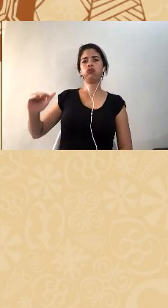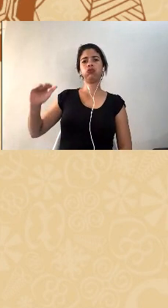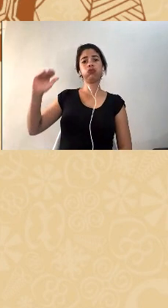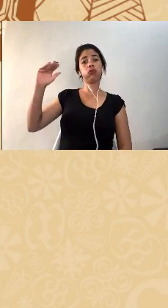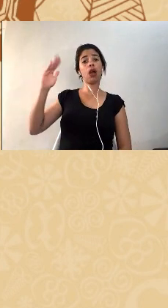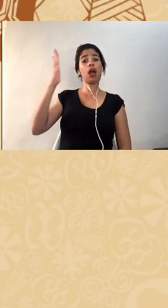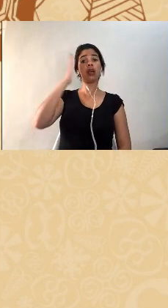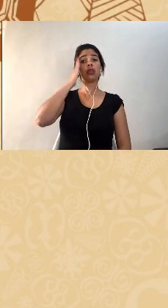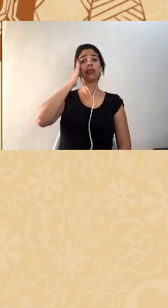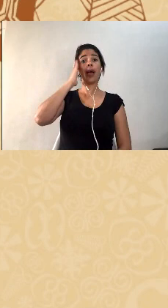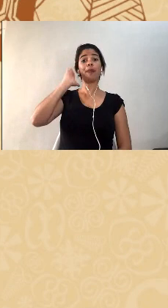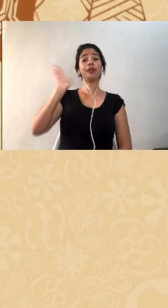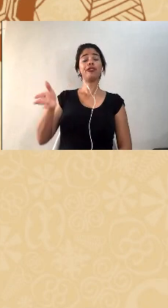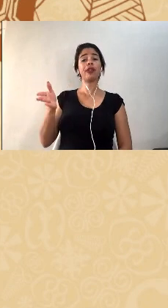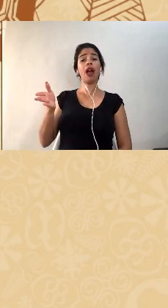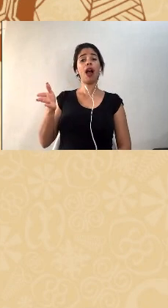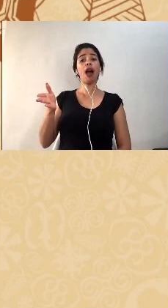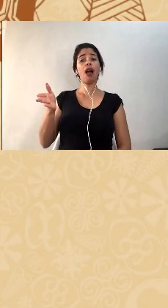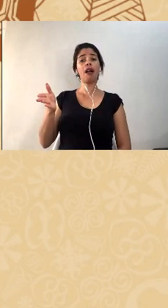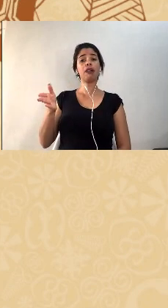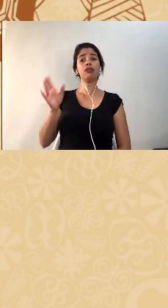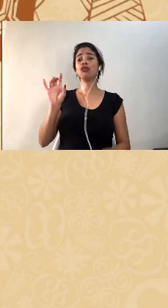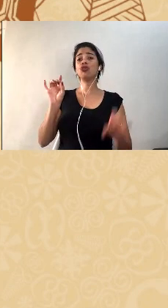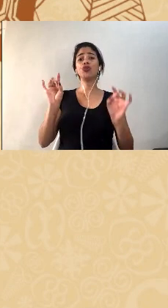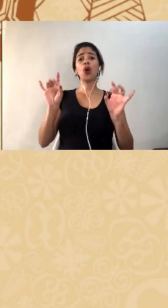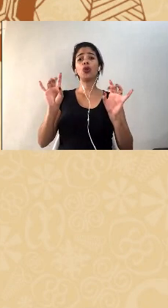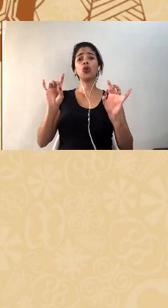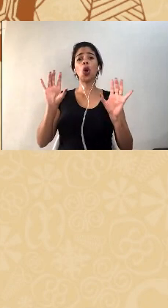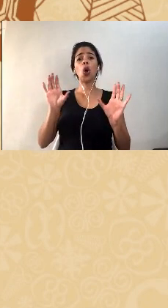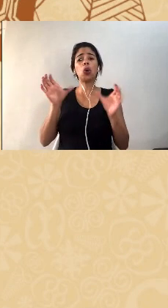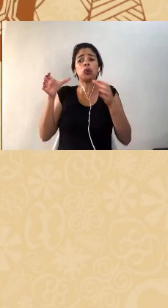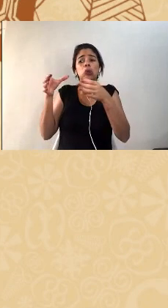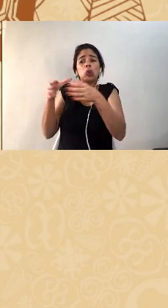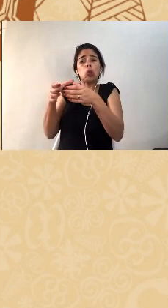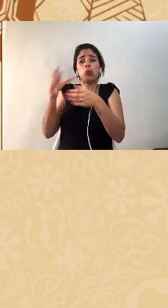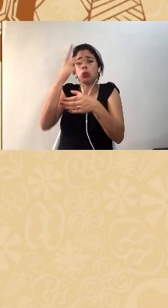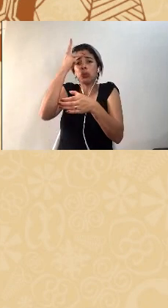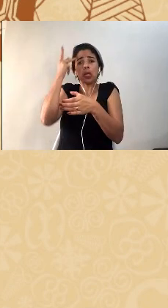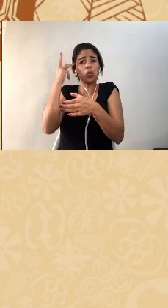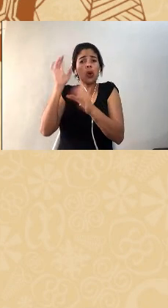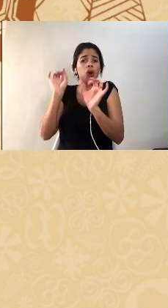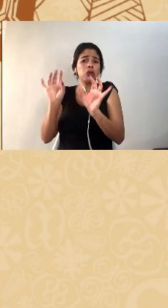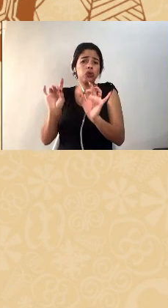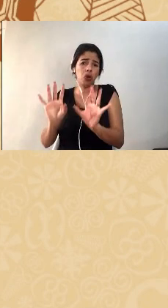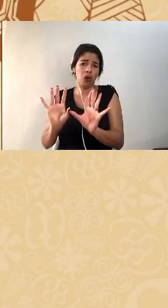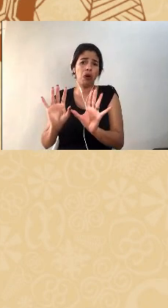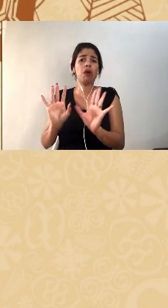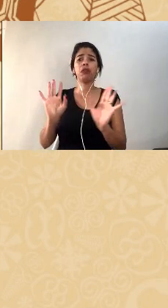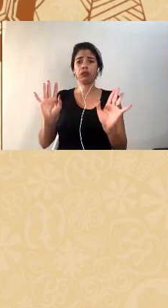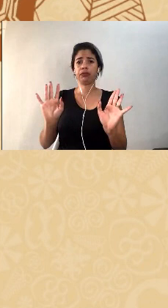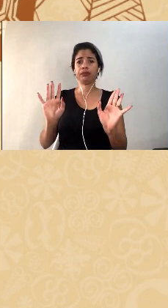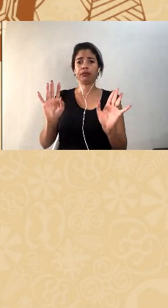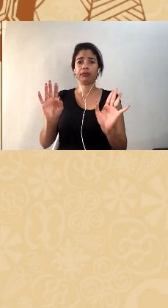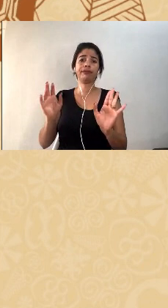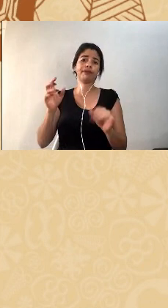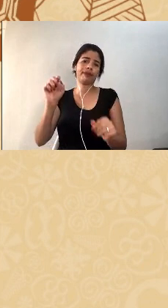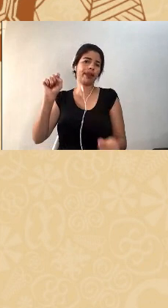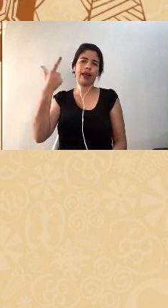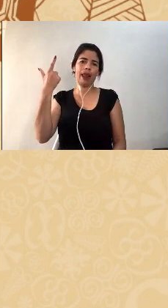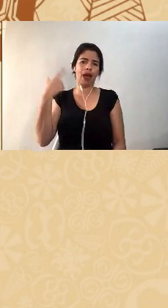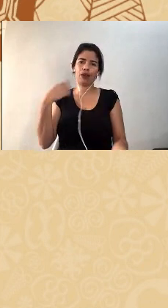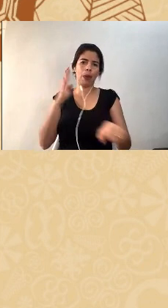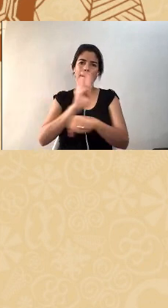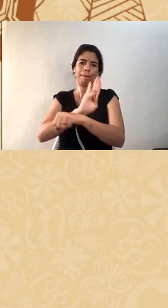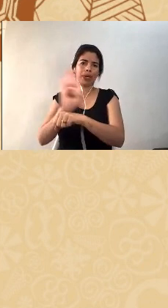sabendo apenas sobre um grupo de pessoas, logicamente, sobre os brancos, não sabemos sobre os